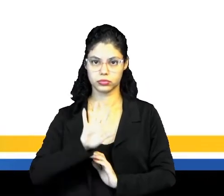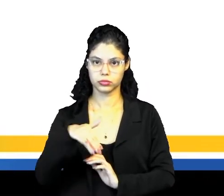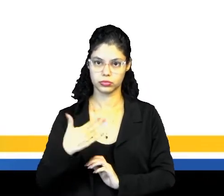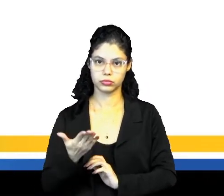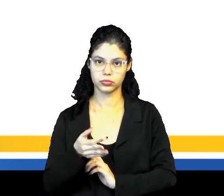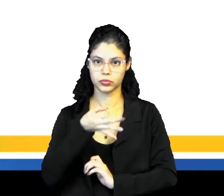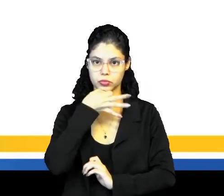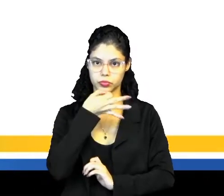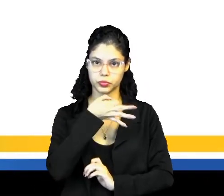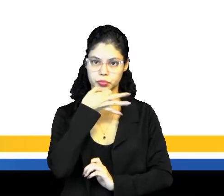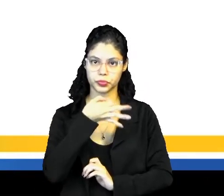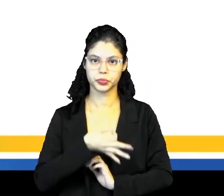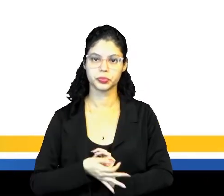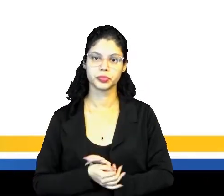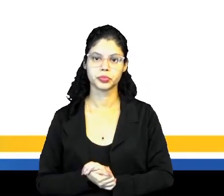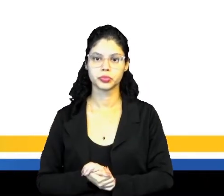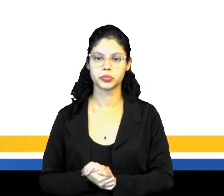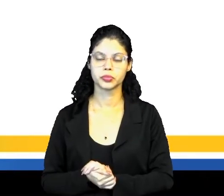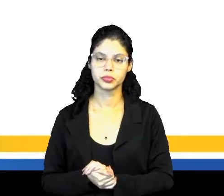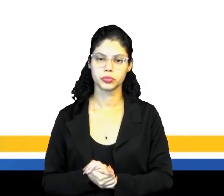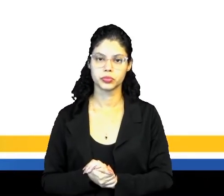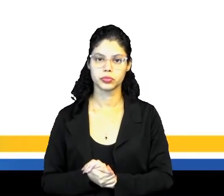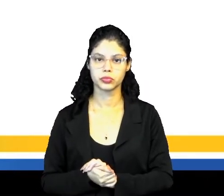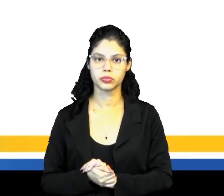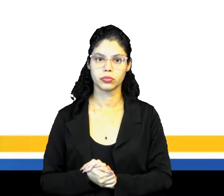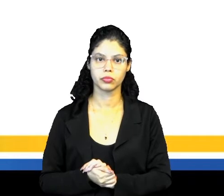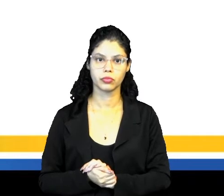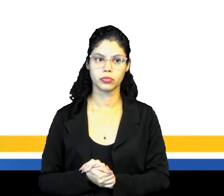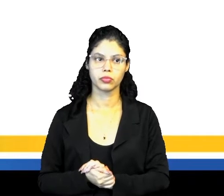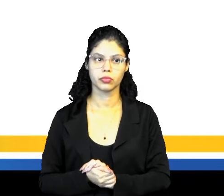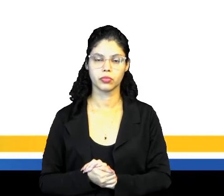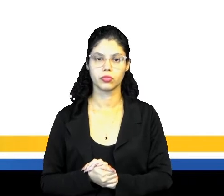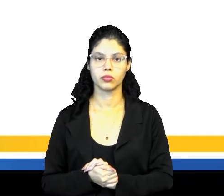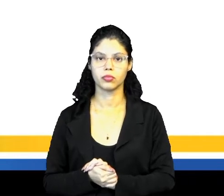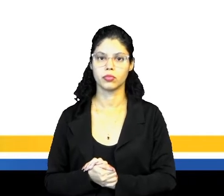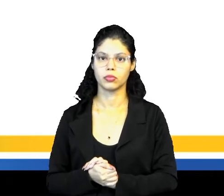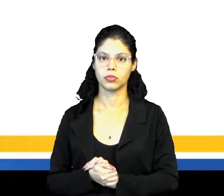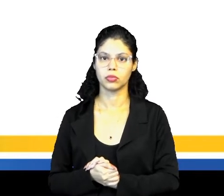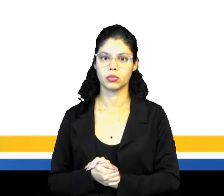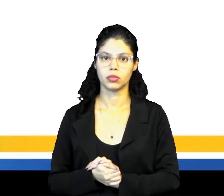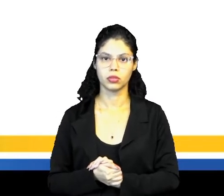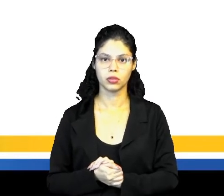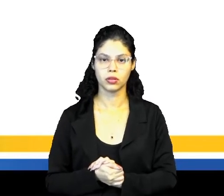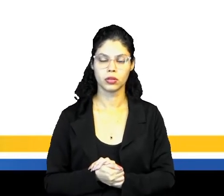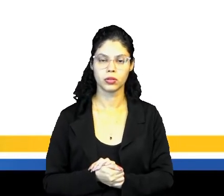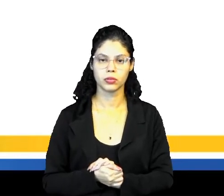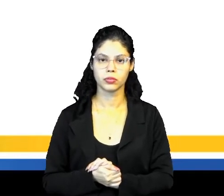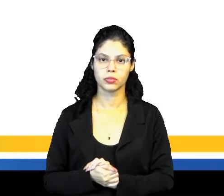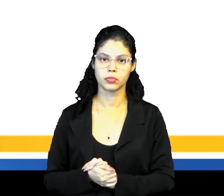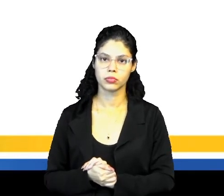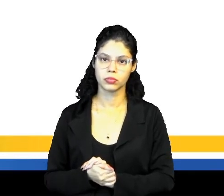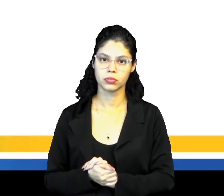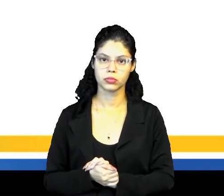dessas opções nós iremos, né, ter o sentido de desligar? Nós temos ali down,